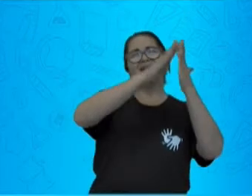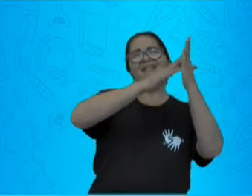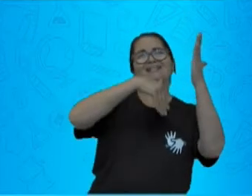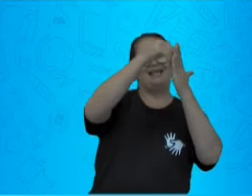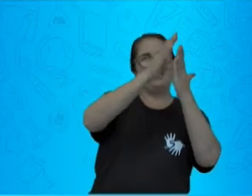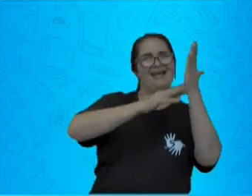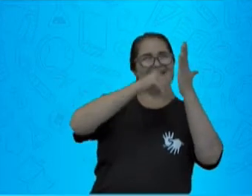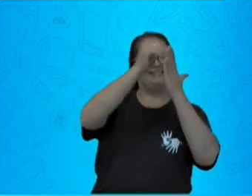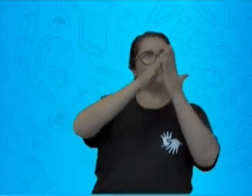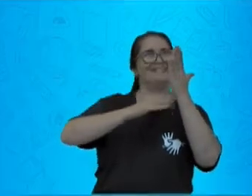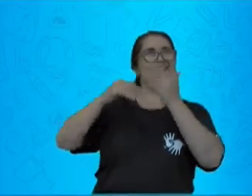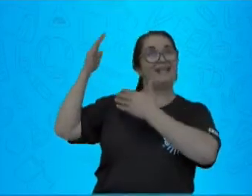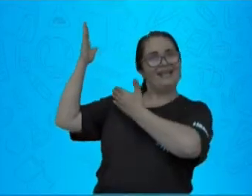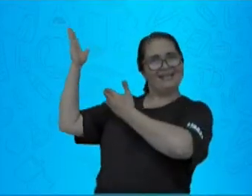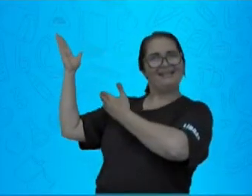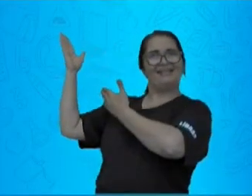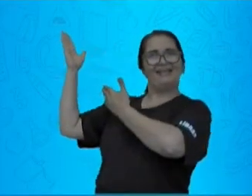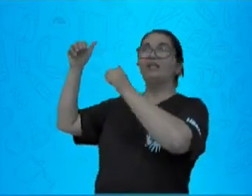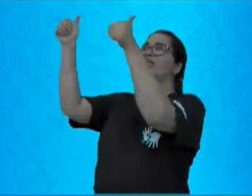paisagem.